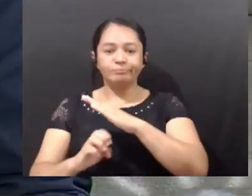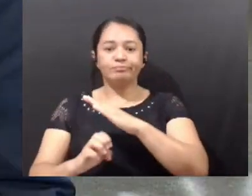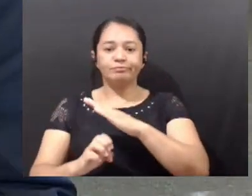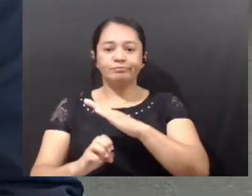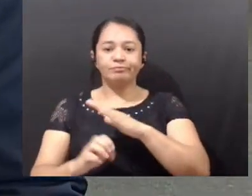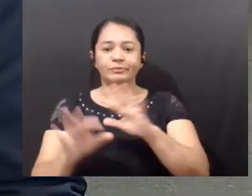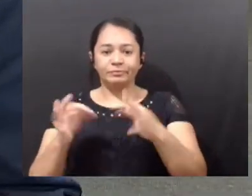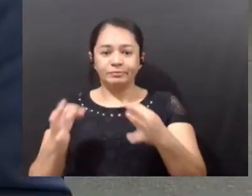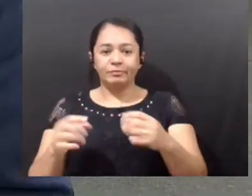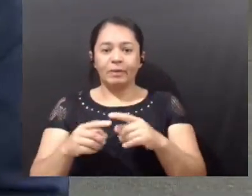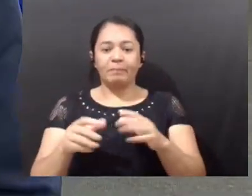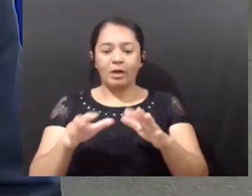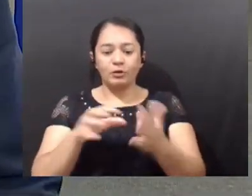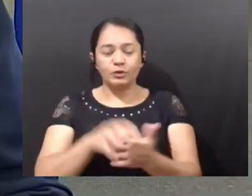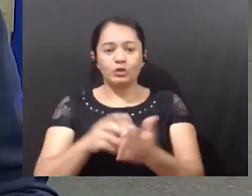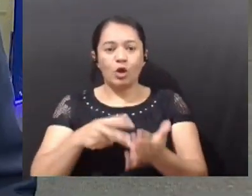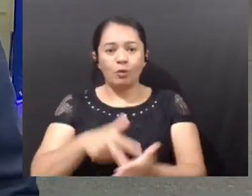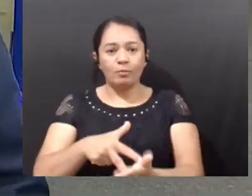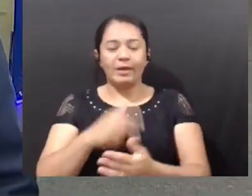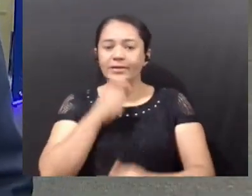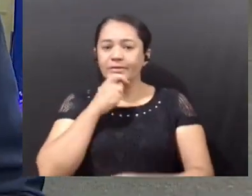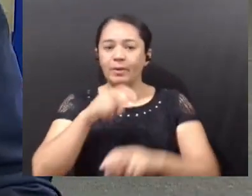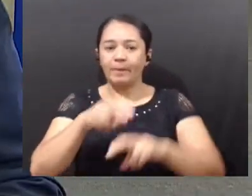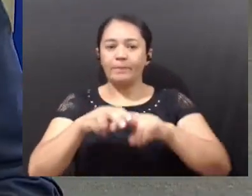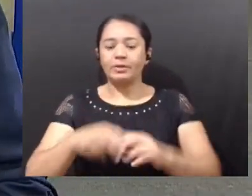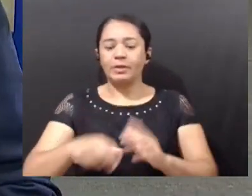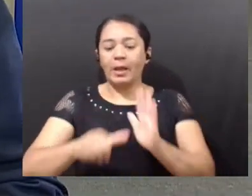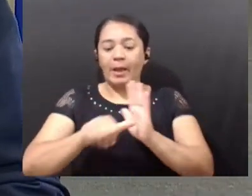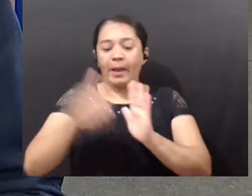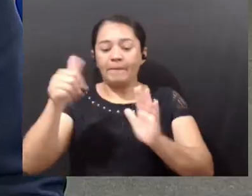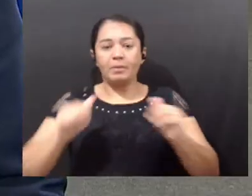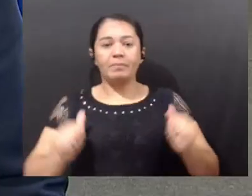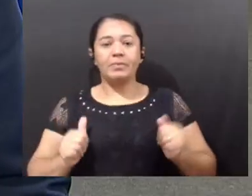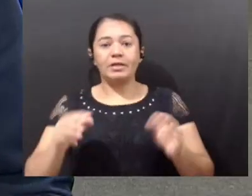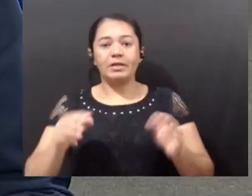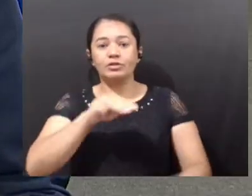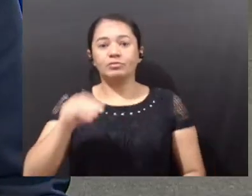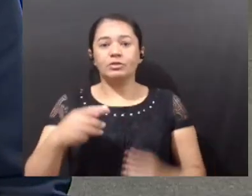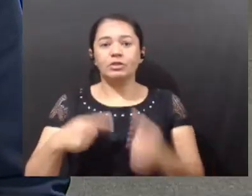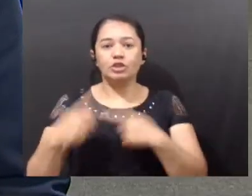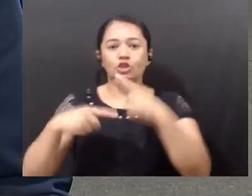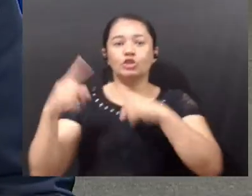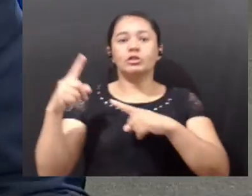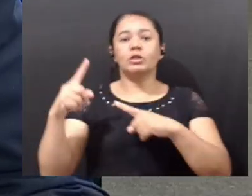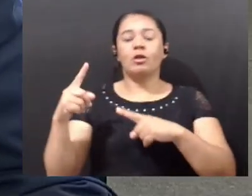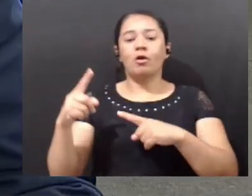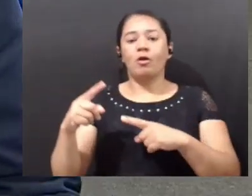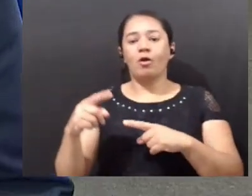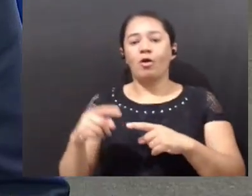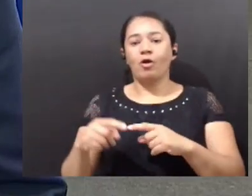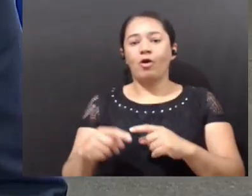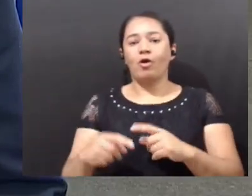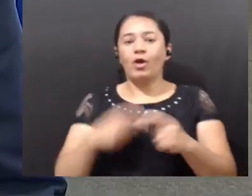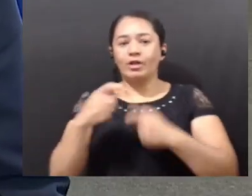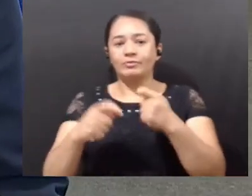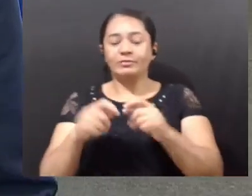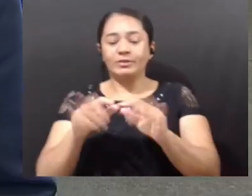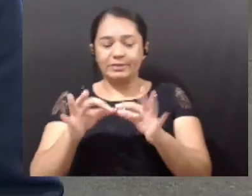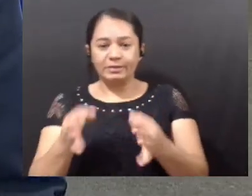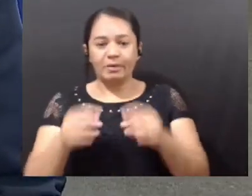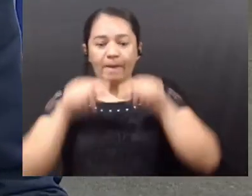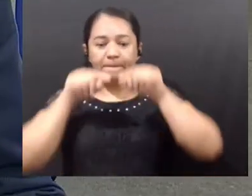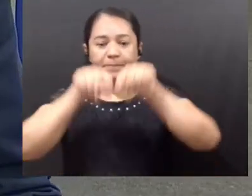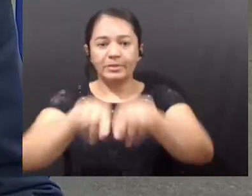estabilizou. Então, pensando nisso, a primeira ação que o ministro fez foi o Desenrola Pequenos Negócios, que é uma parceria aí com os bancos públicos